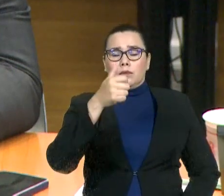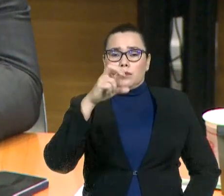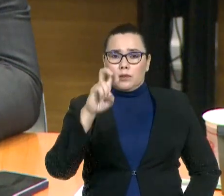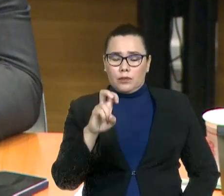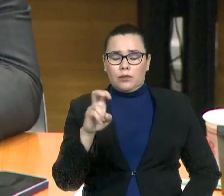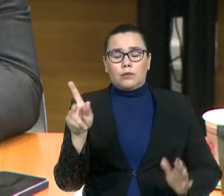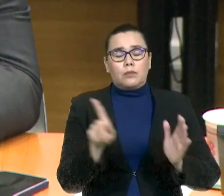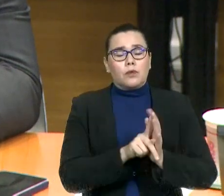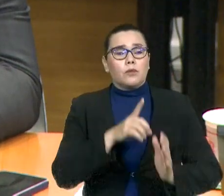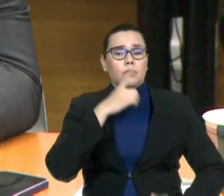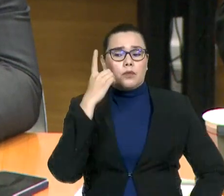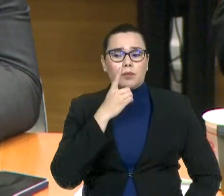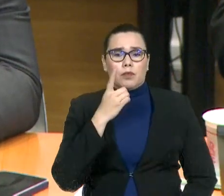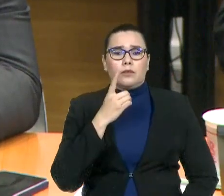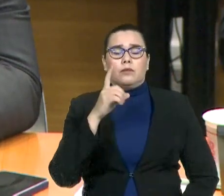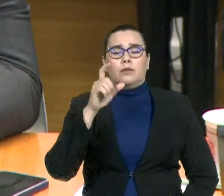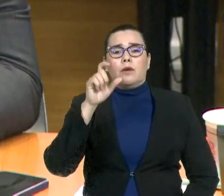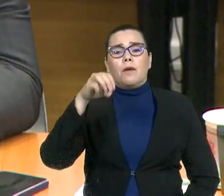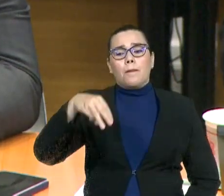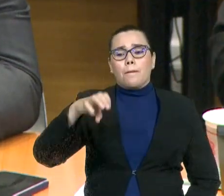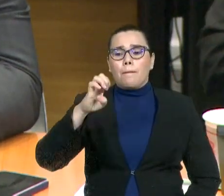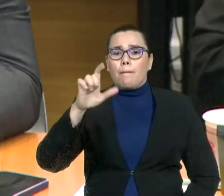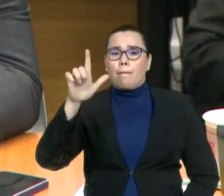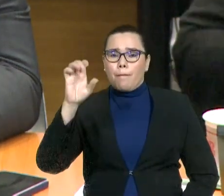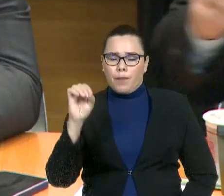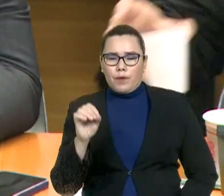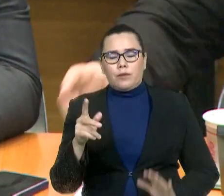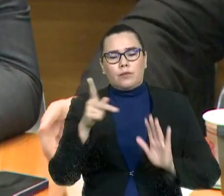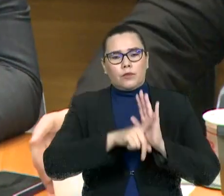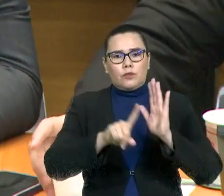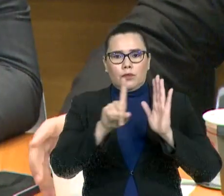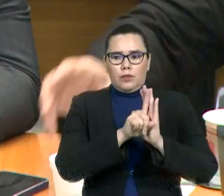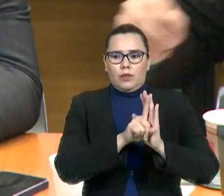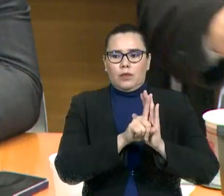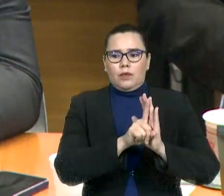415/2023, de autoria do deputado Arnaldo Melo. Projeto de lei número